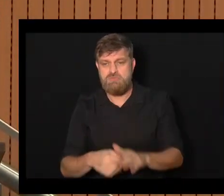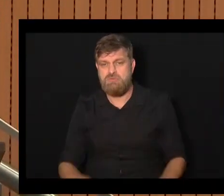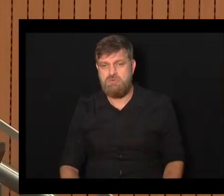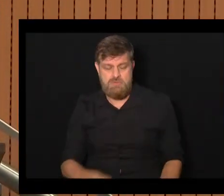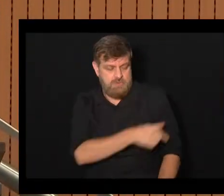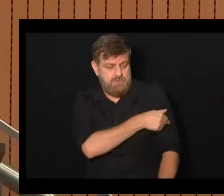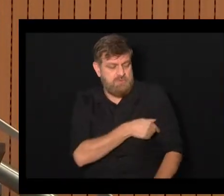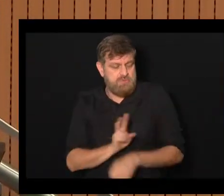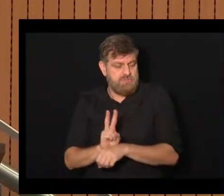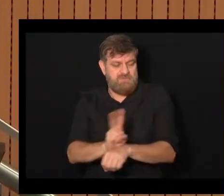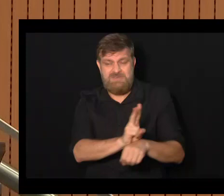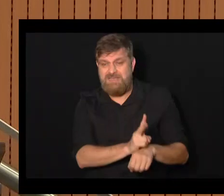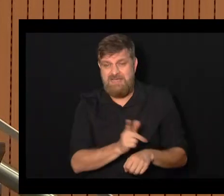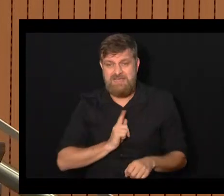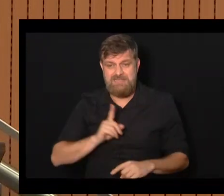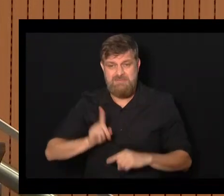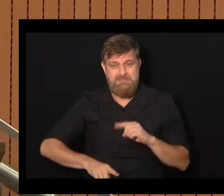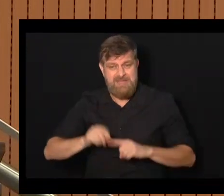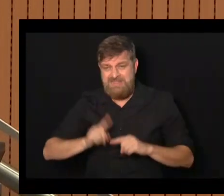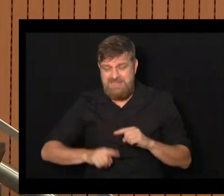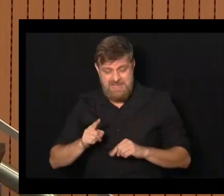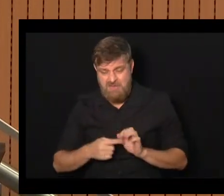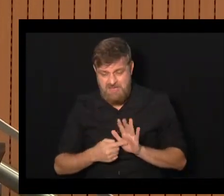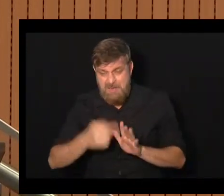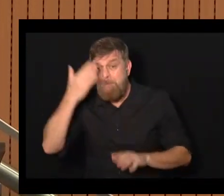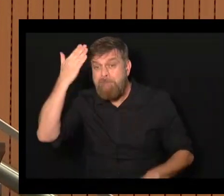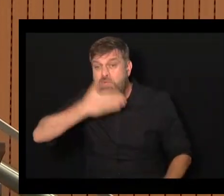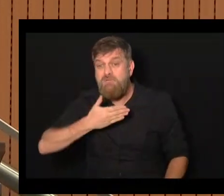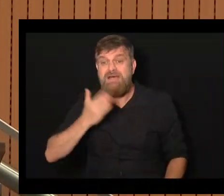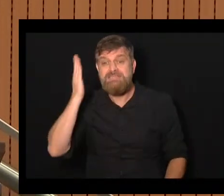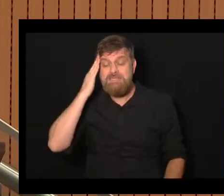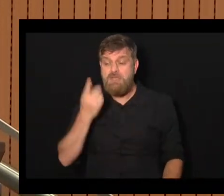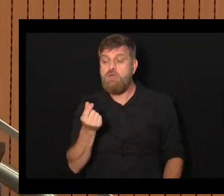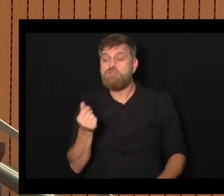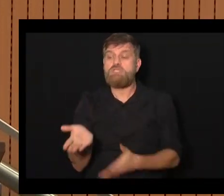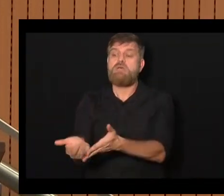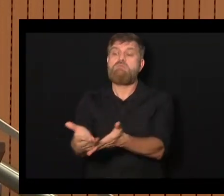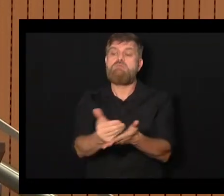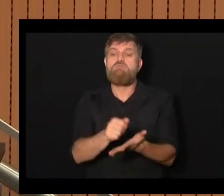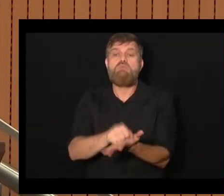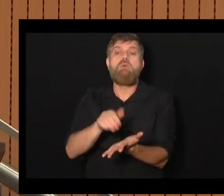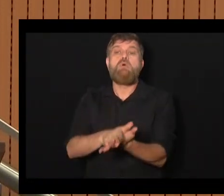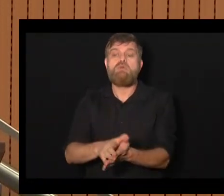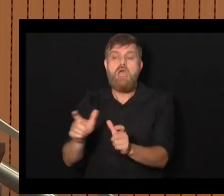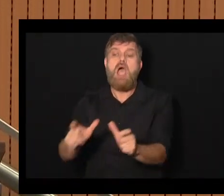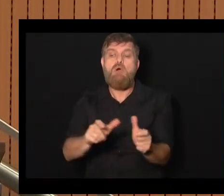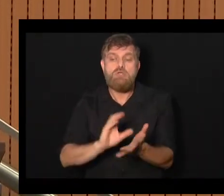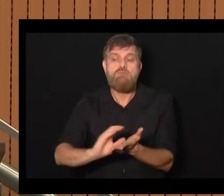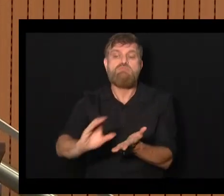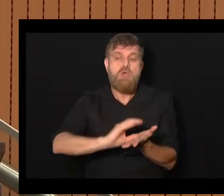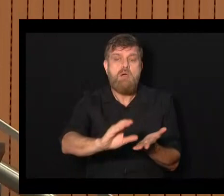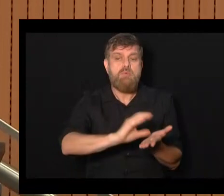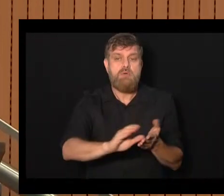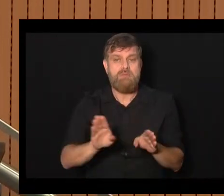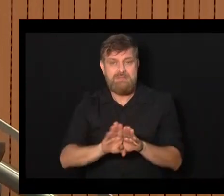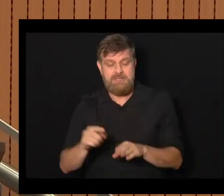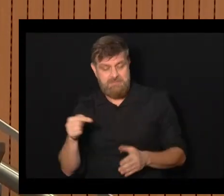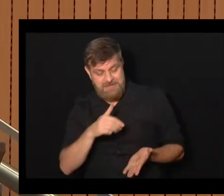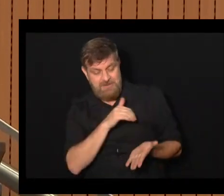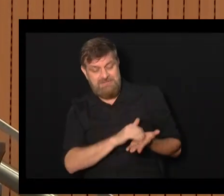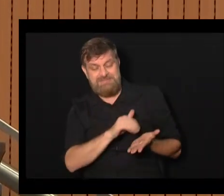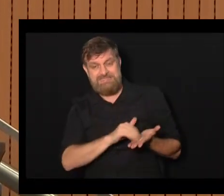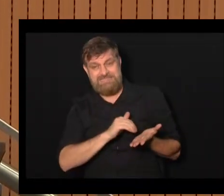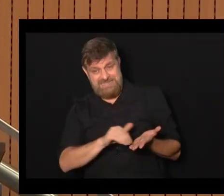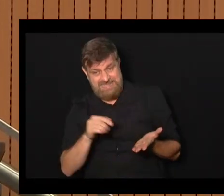fiscais materiais comprovando a destinação dos valores arrecadados com as multas, considerando que o secretário de